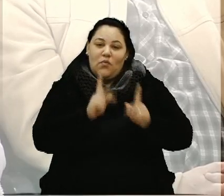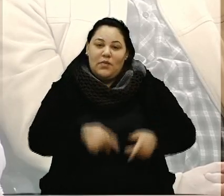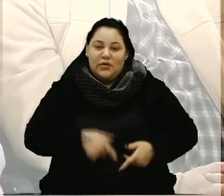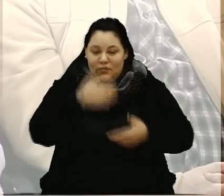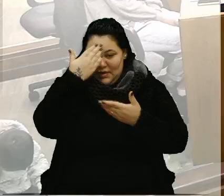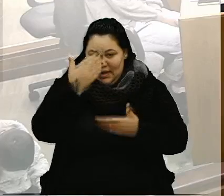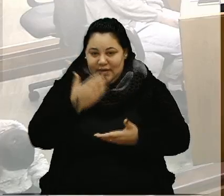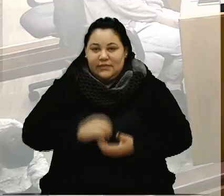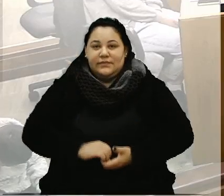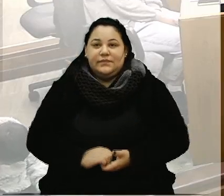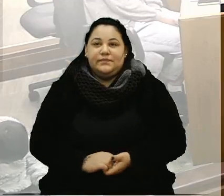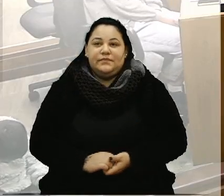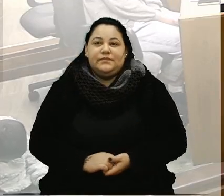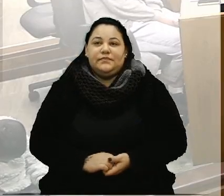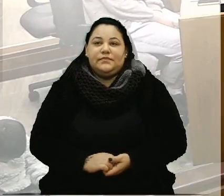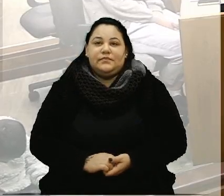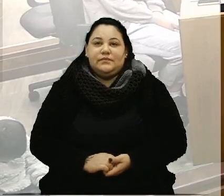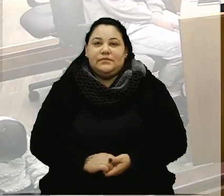Obrigado.